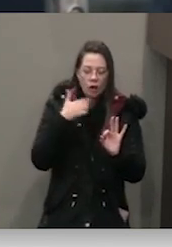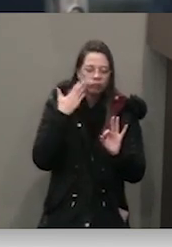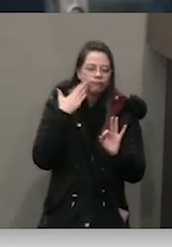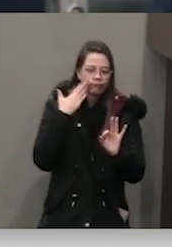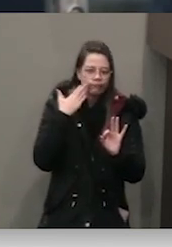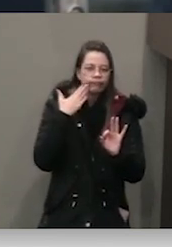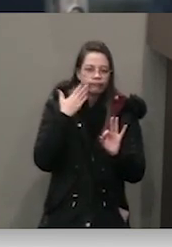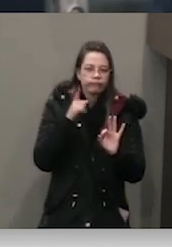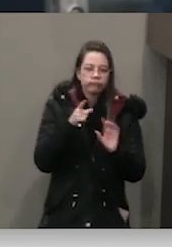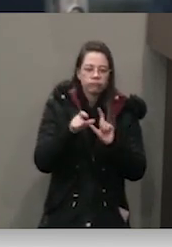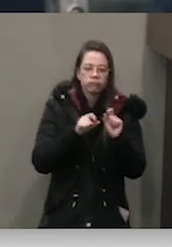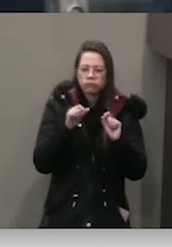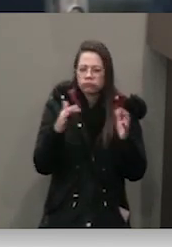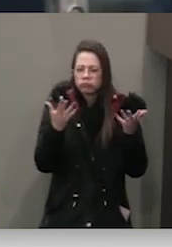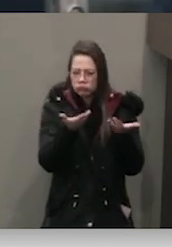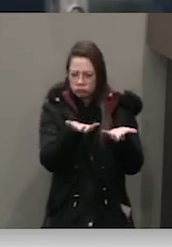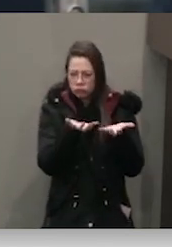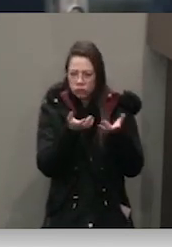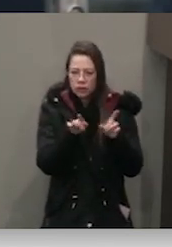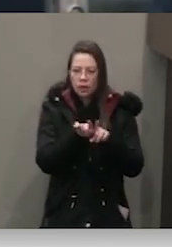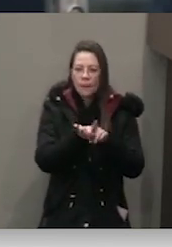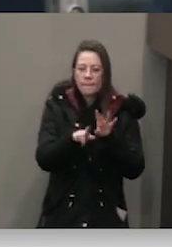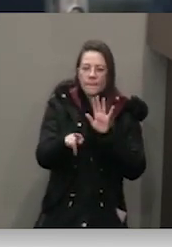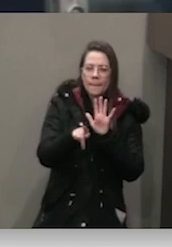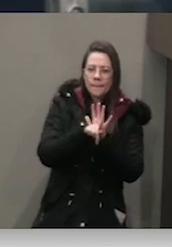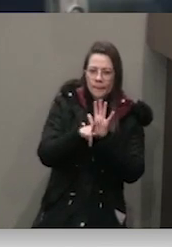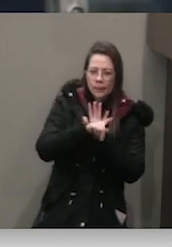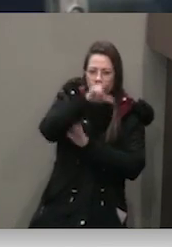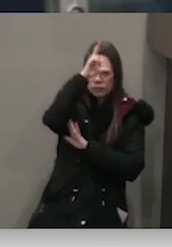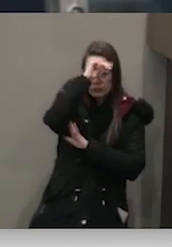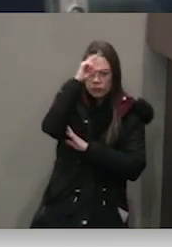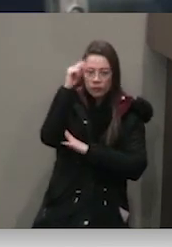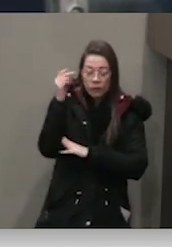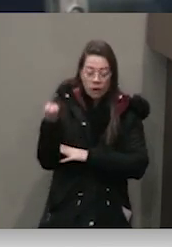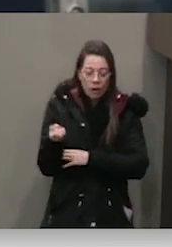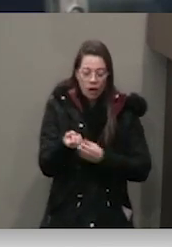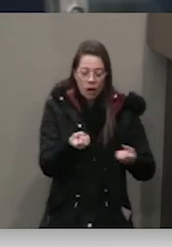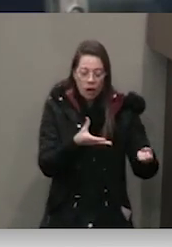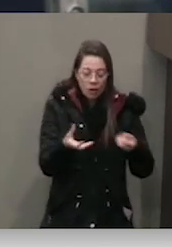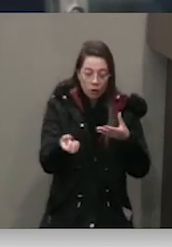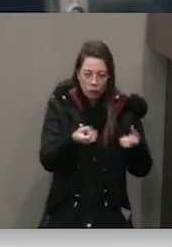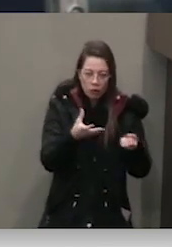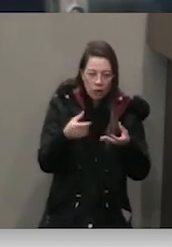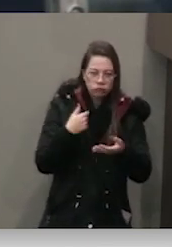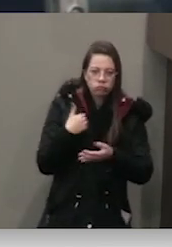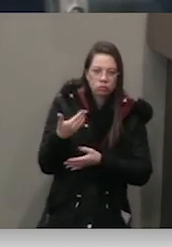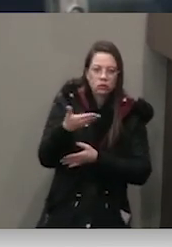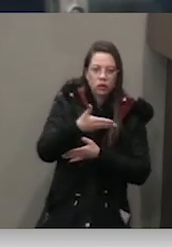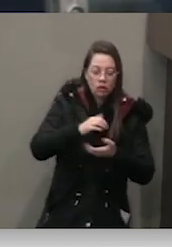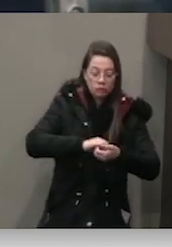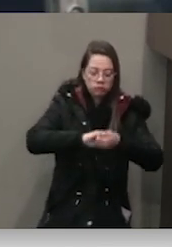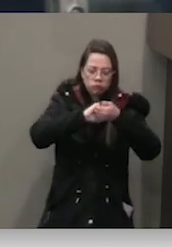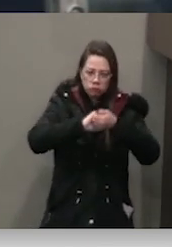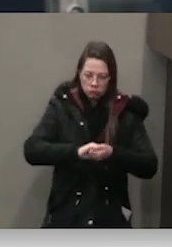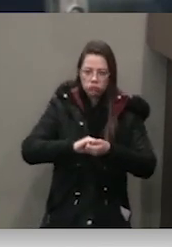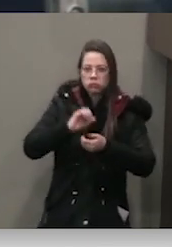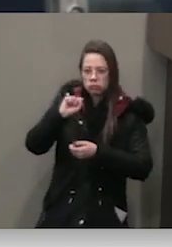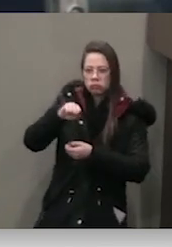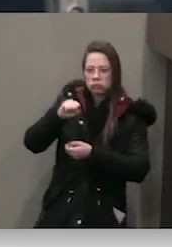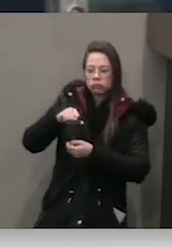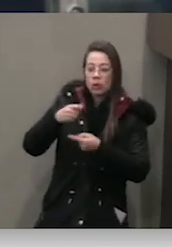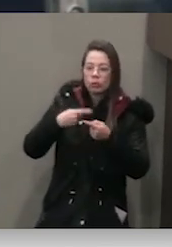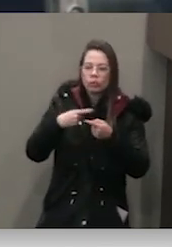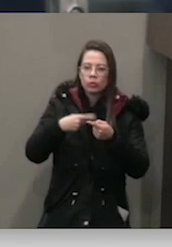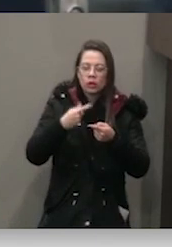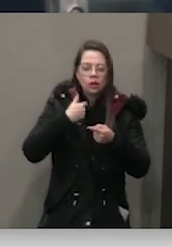isso é o que todo mundo quer, inclusive o próprio executivo atual, e eu até venho aqui para cumprimentar o executivo atual,